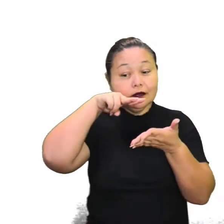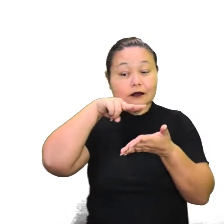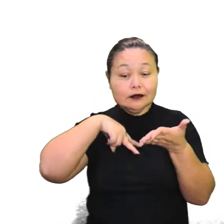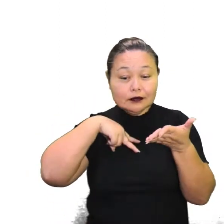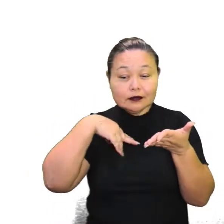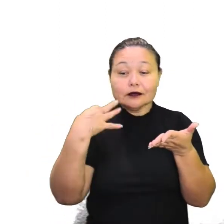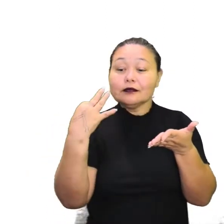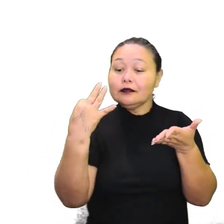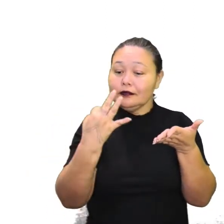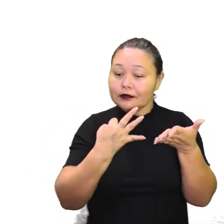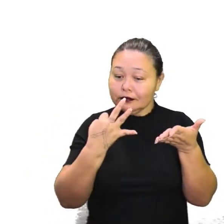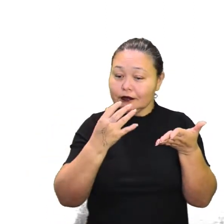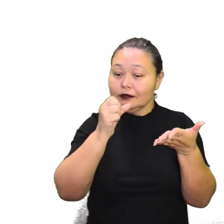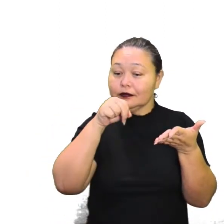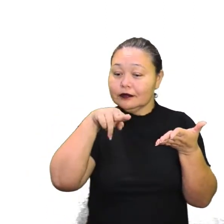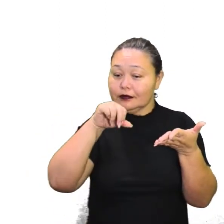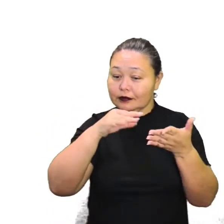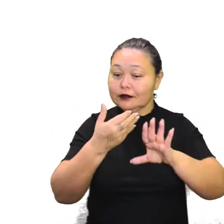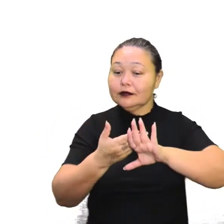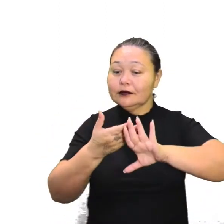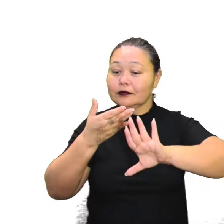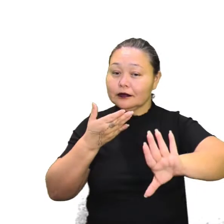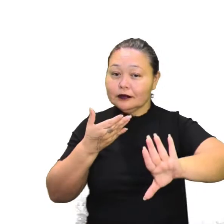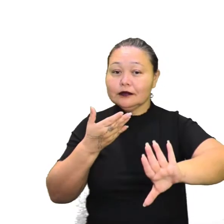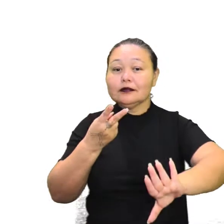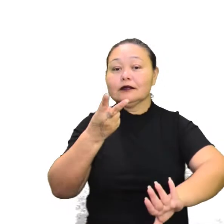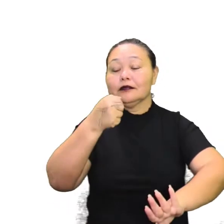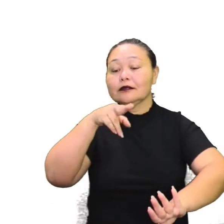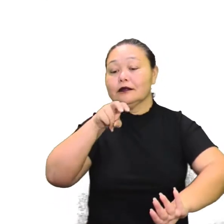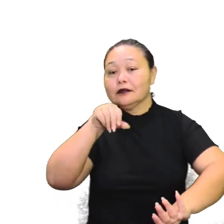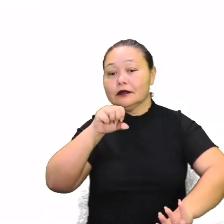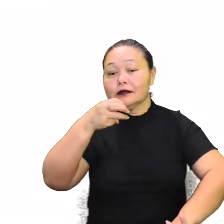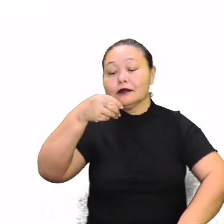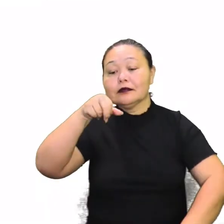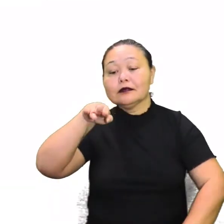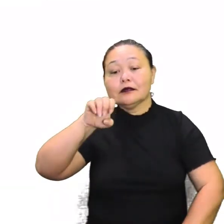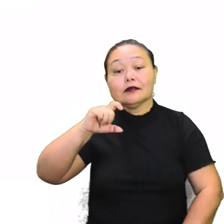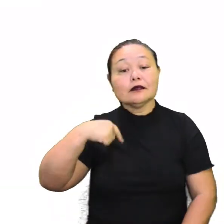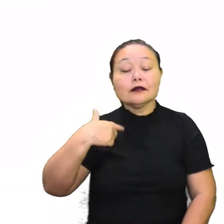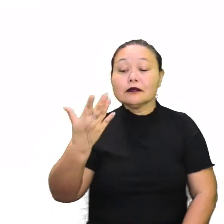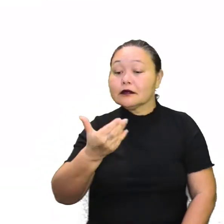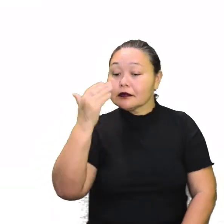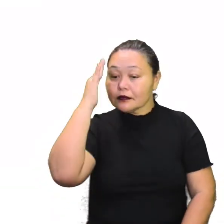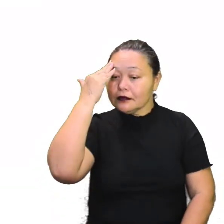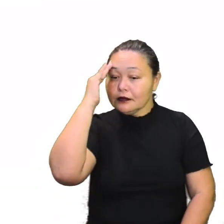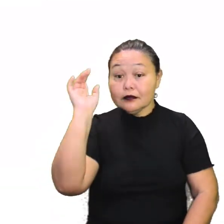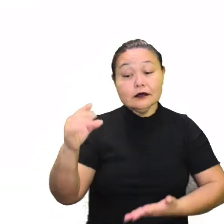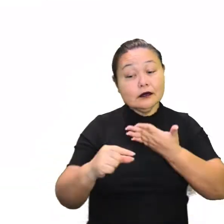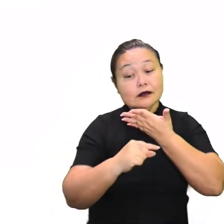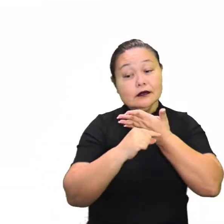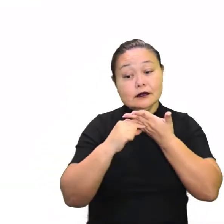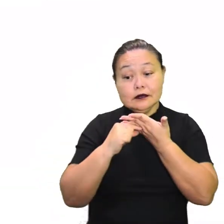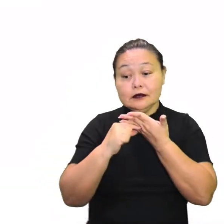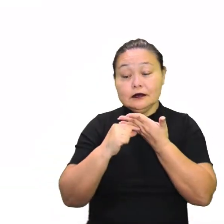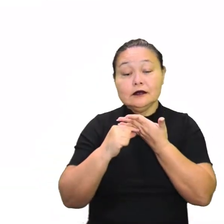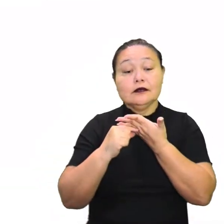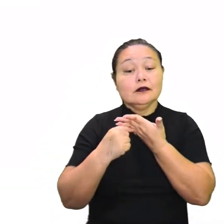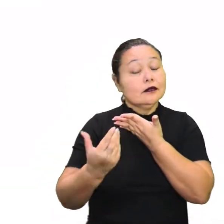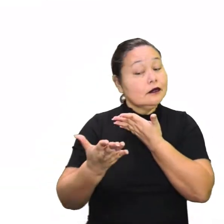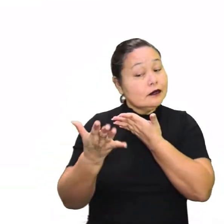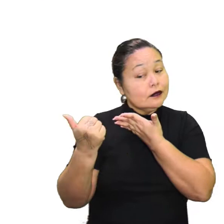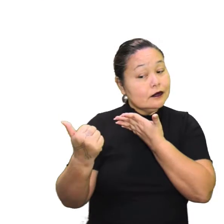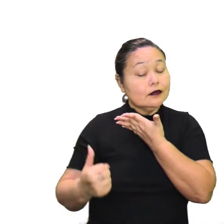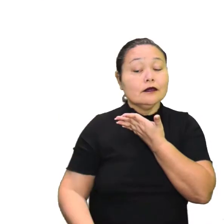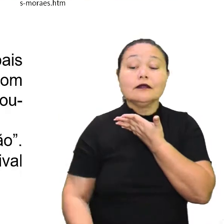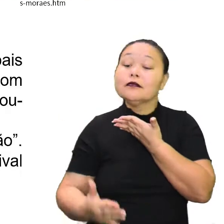linda leitura, né, do Soneto de Separação Vinícius de Moraes, vamos aí então entender sobre o autor. Vamos